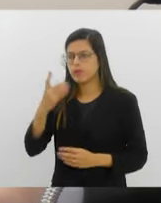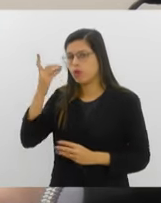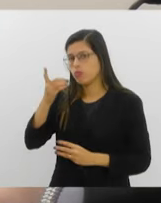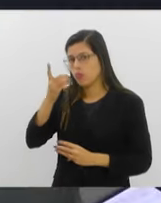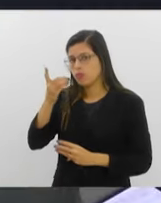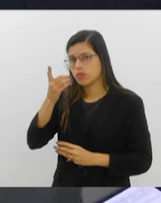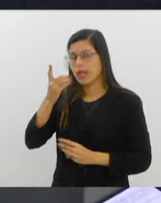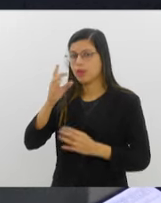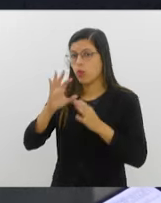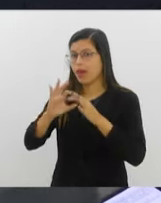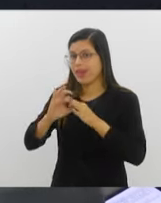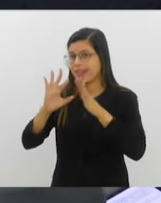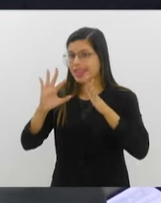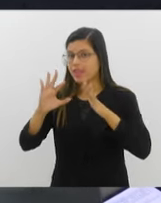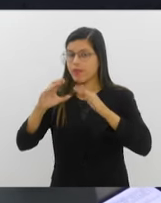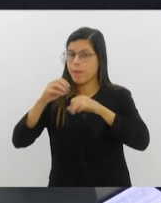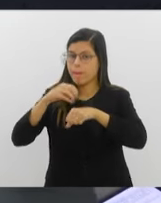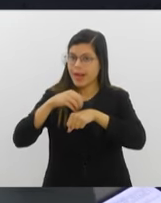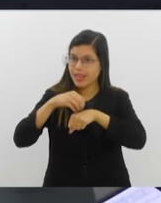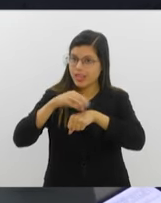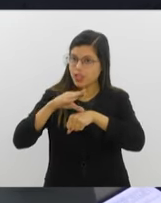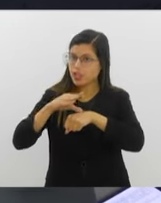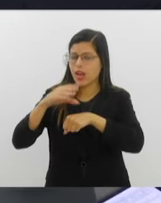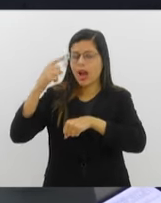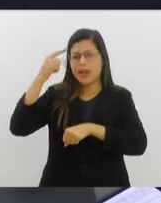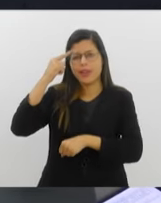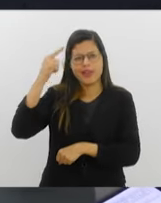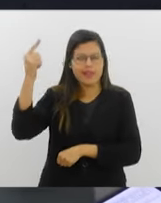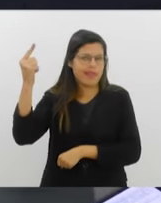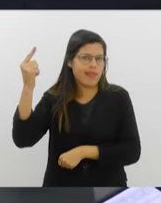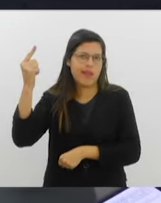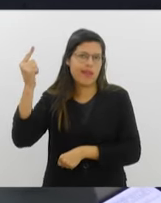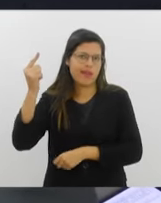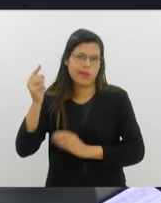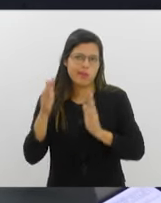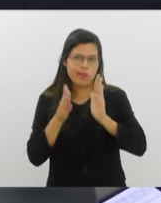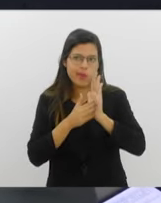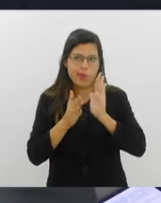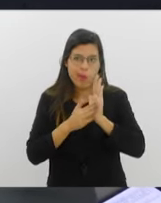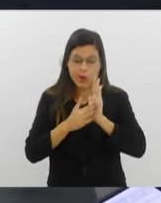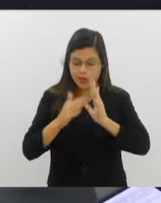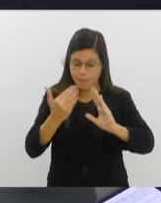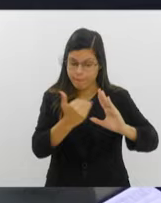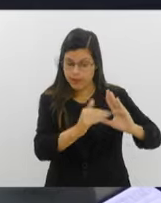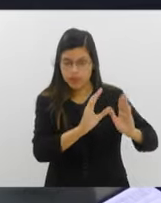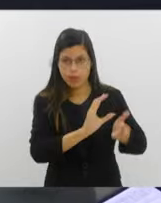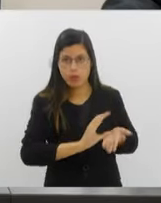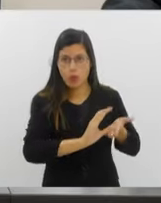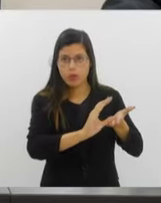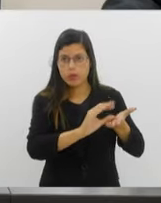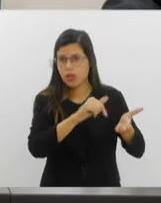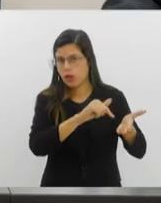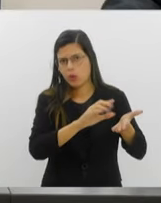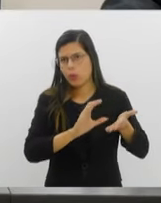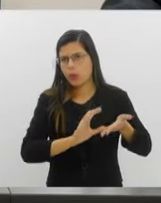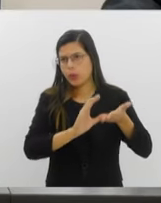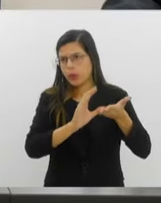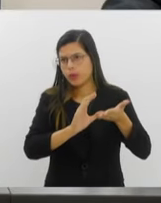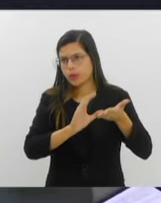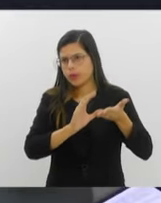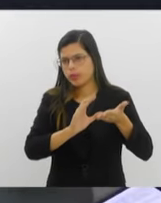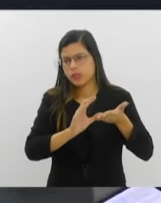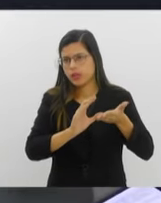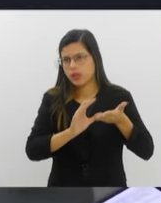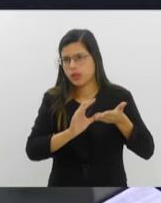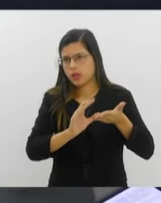livres para indicarem qualquer ideia, qualquer proposta ao Conselho. Eu poderia simplesmente dar um voto pela